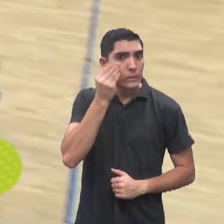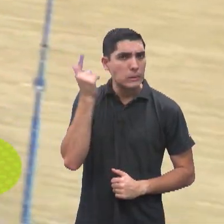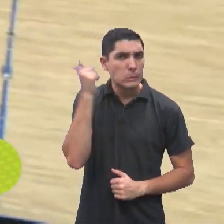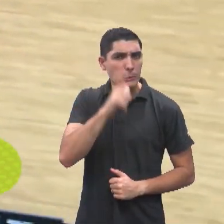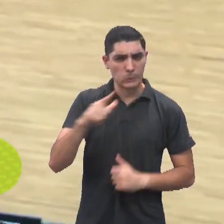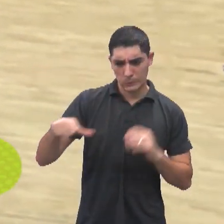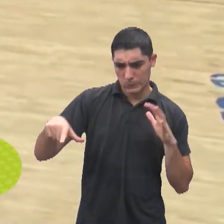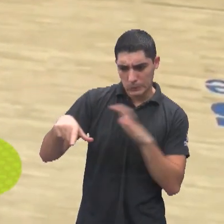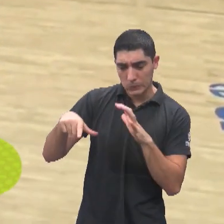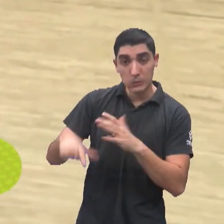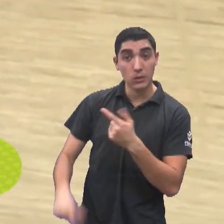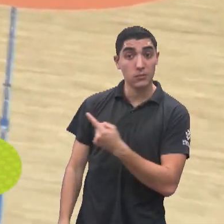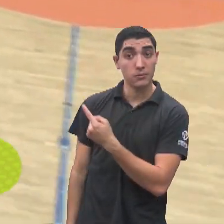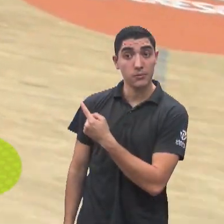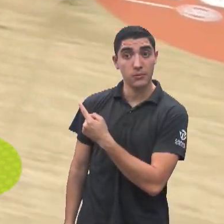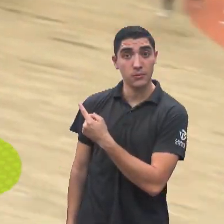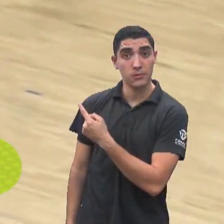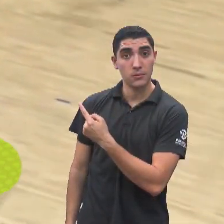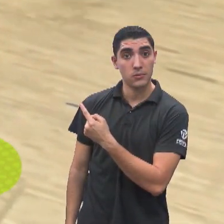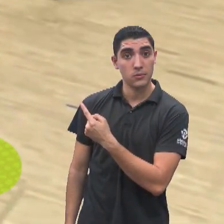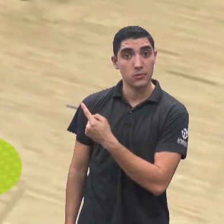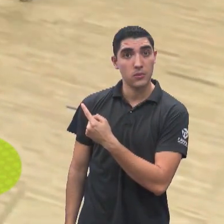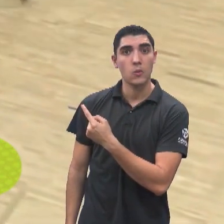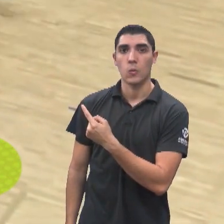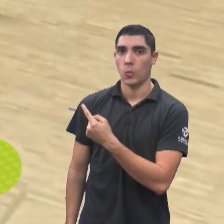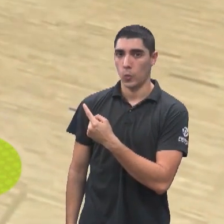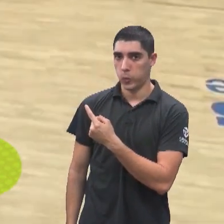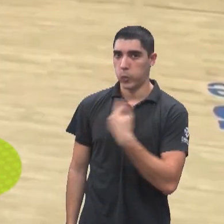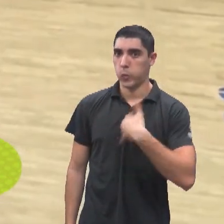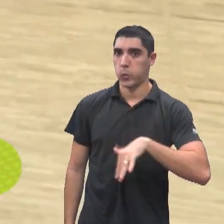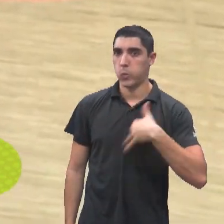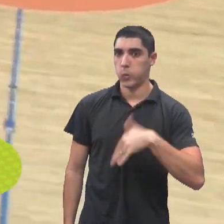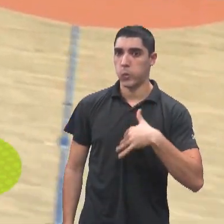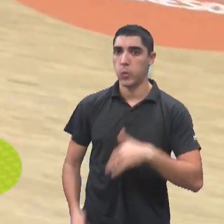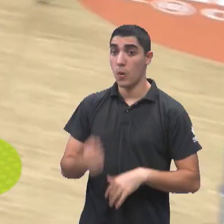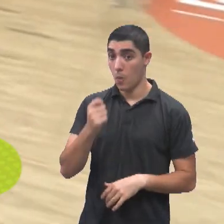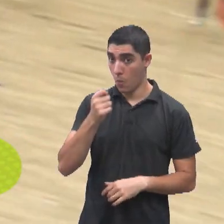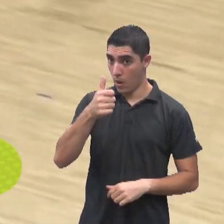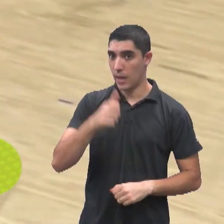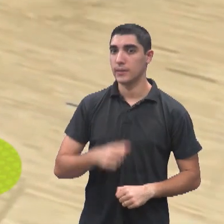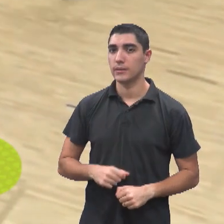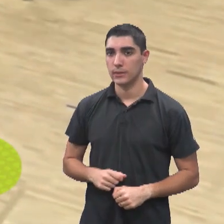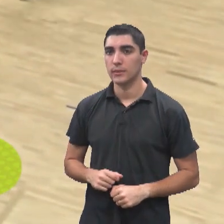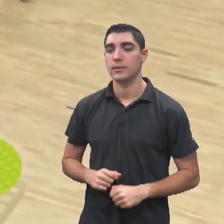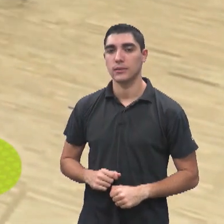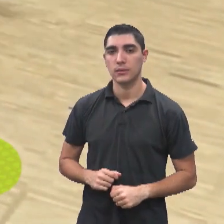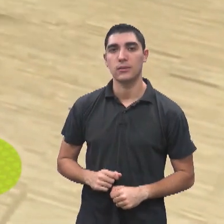de Rodriguinho do meio da quadra, que passou assustando o goleirão do São José.